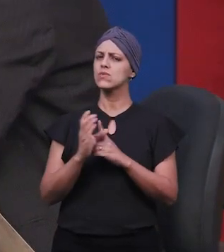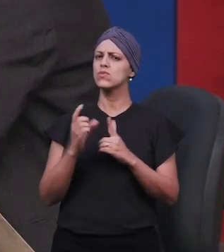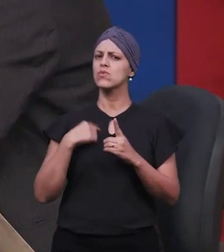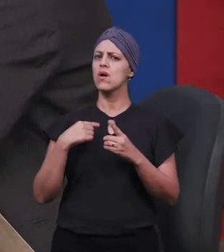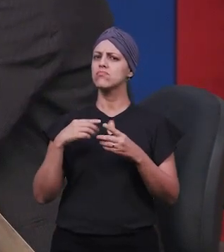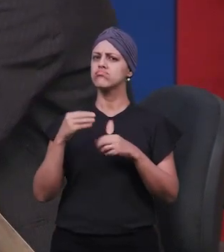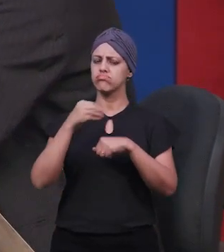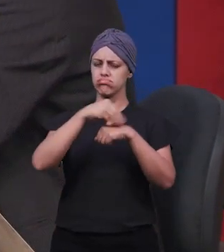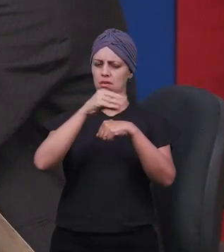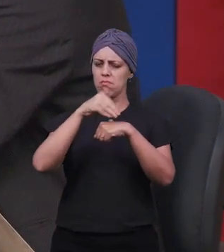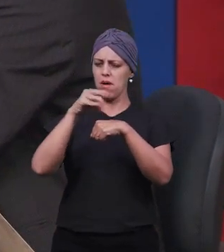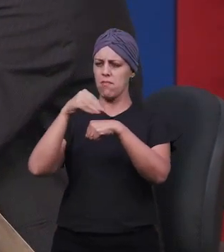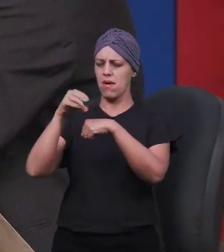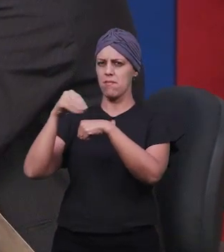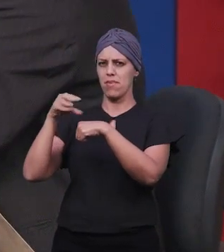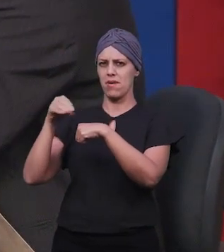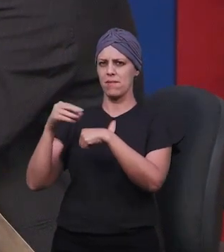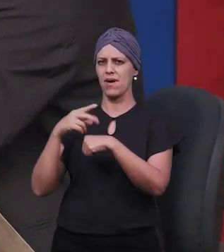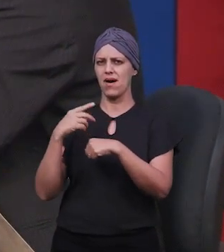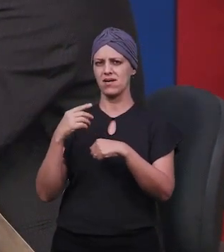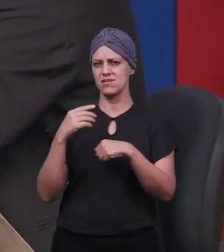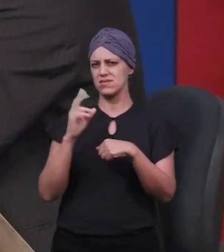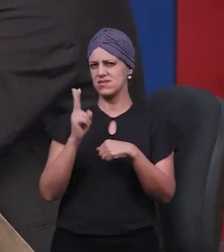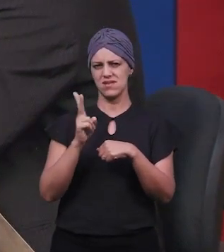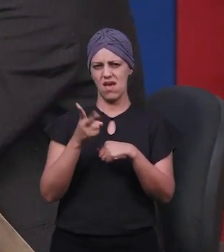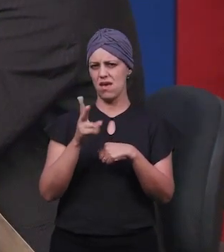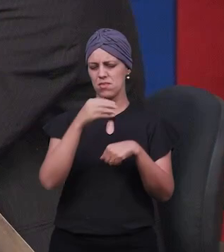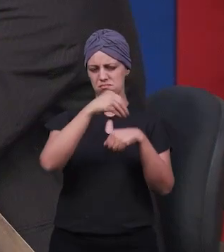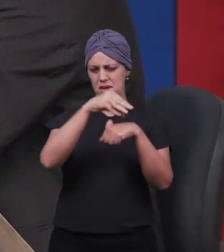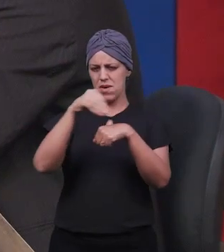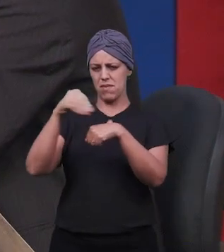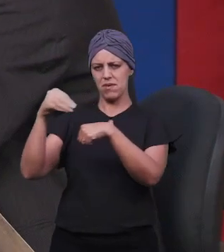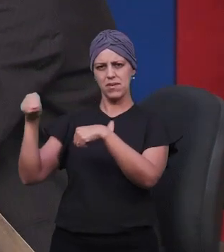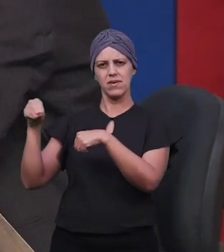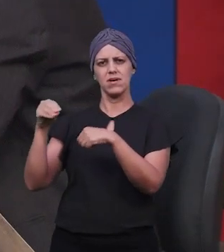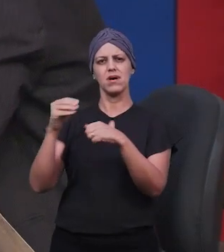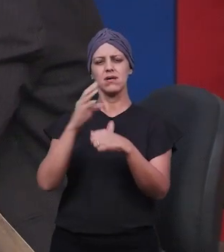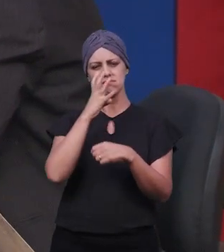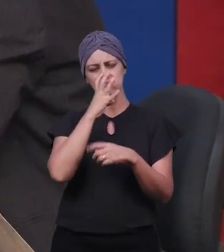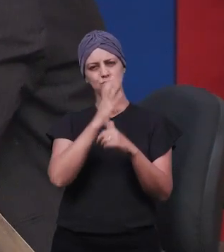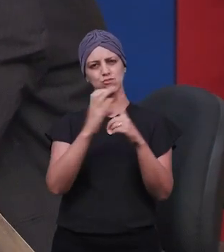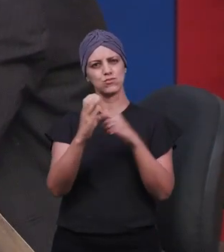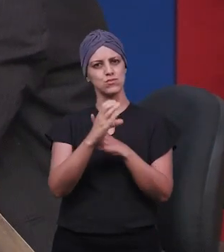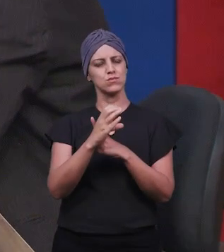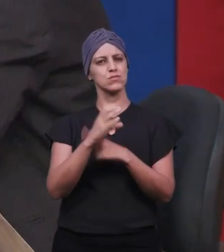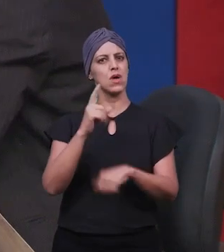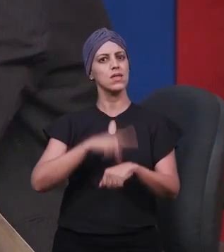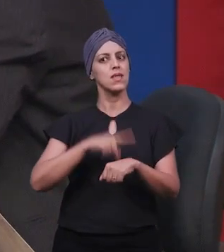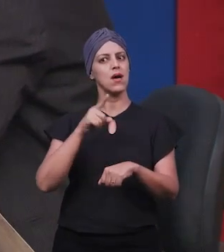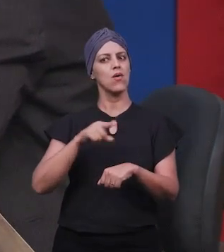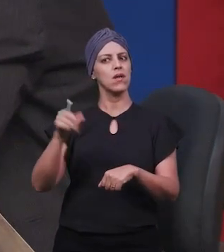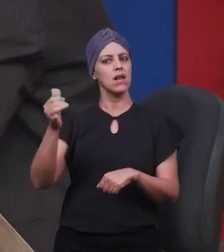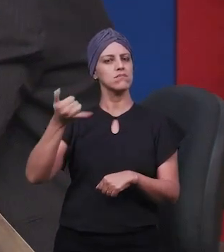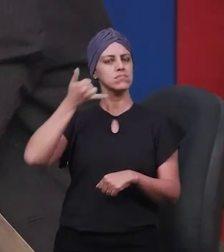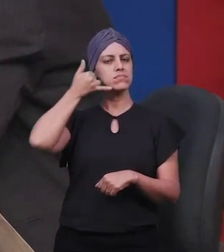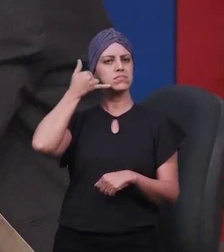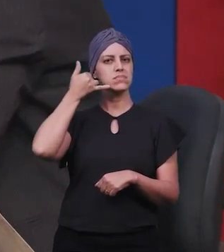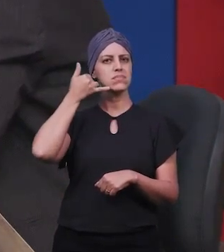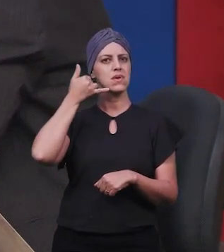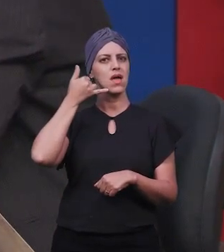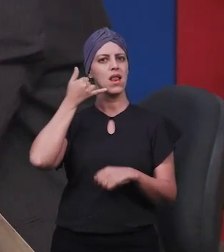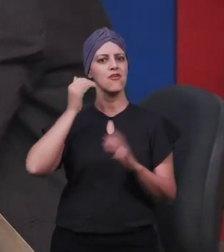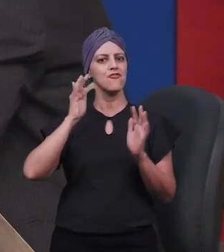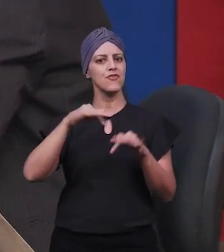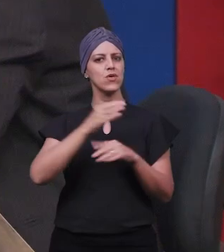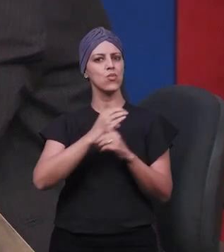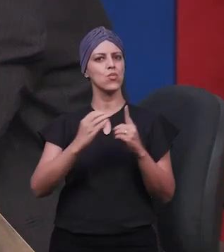culto, para vários números, né, que a gente envia o link para as pessoas assistirem o culto. E quando ela ligou, ela